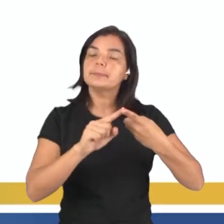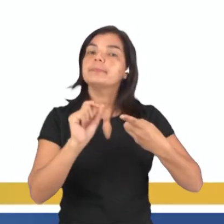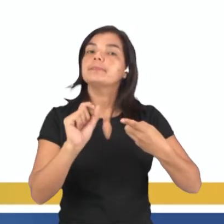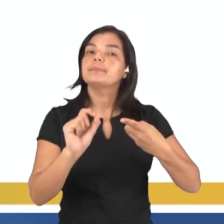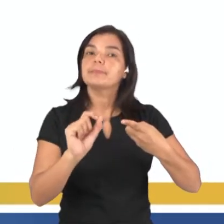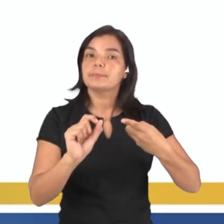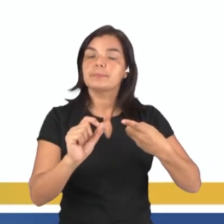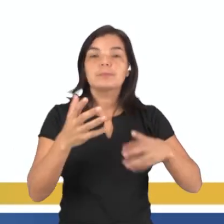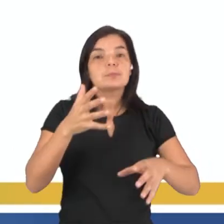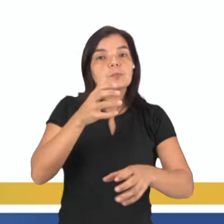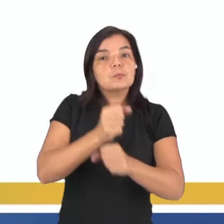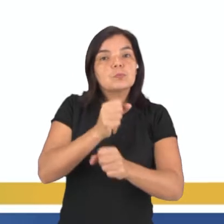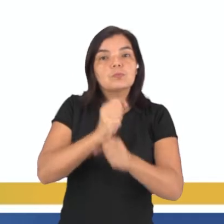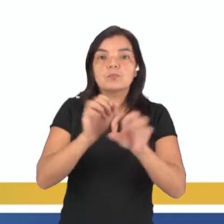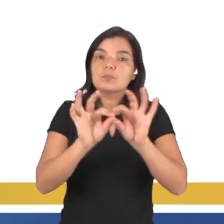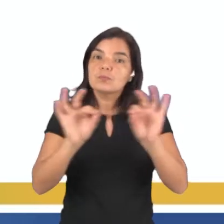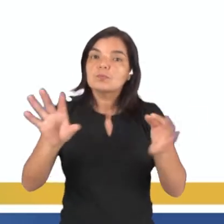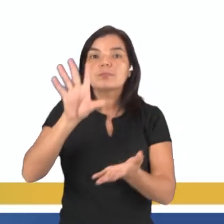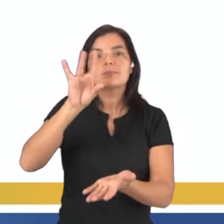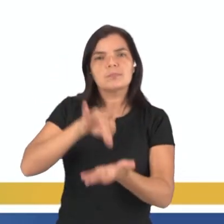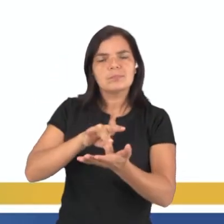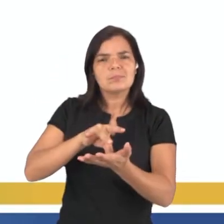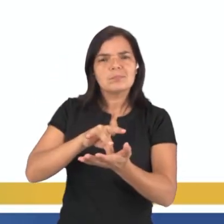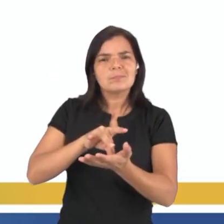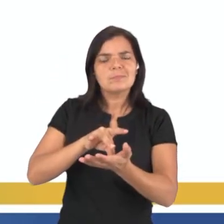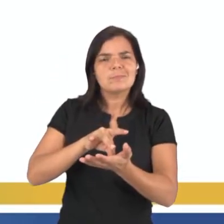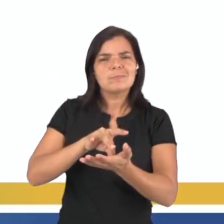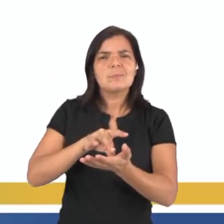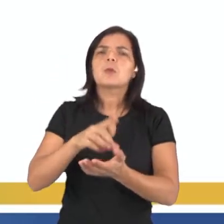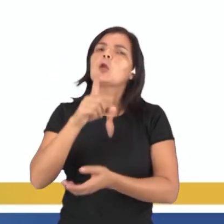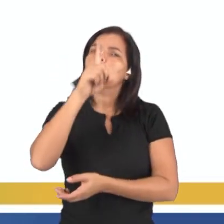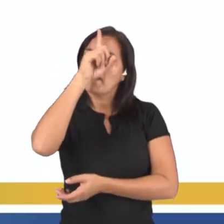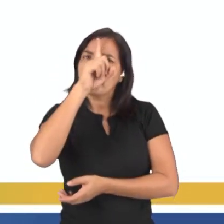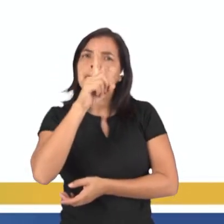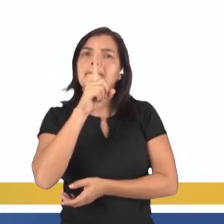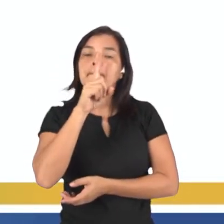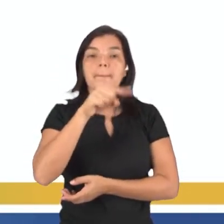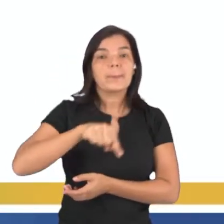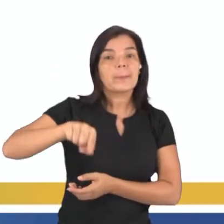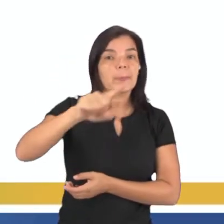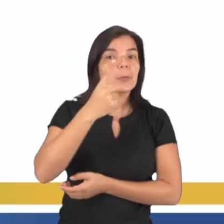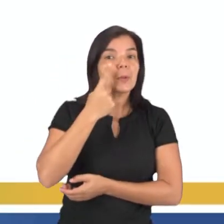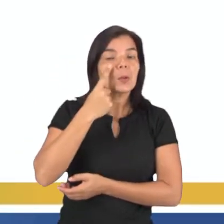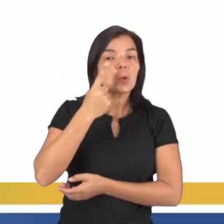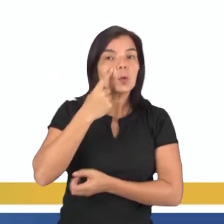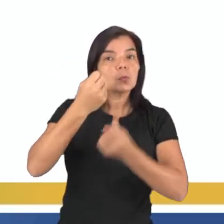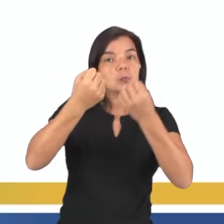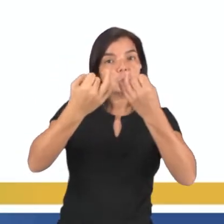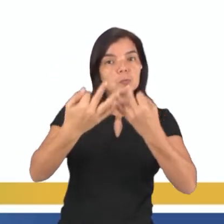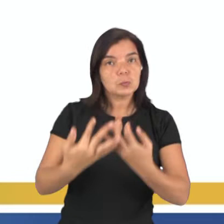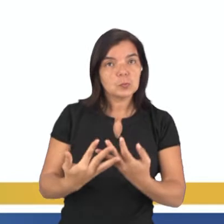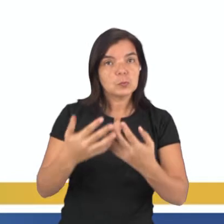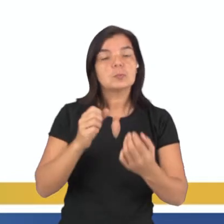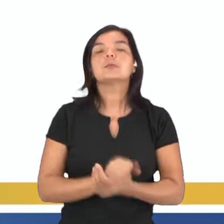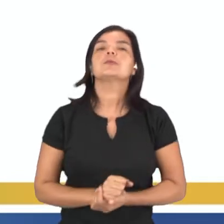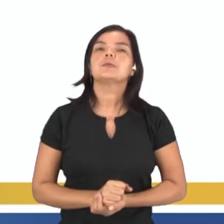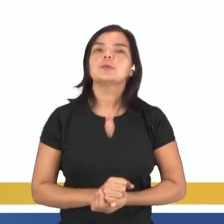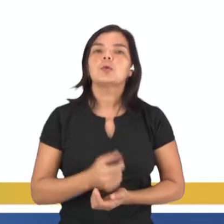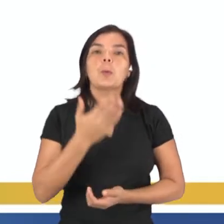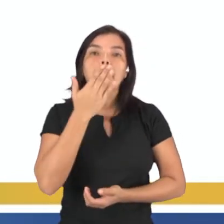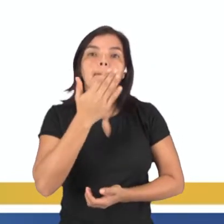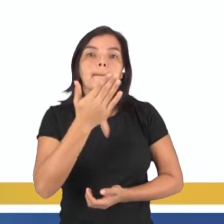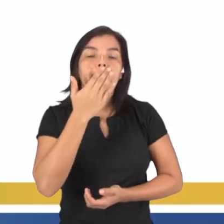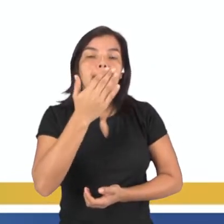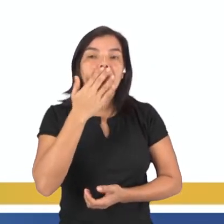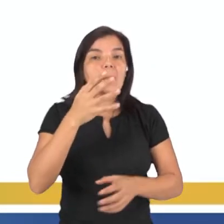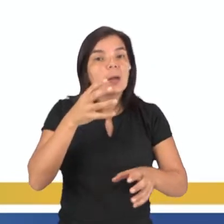caso, calcular a distância real. Eu coloquei de amarelo aí para você ver do que eu estou falando. Eu estou pedindo,